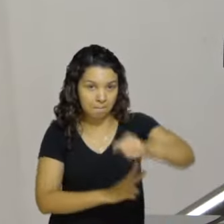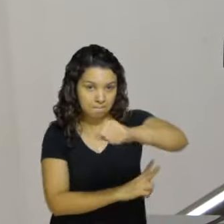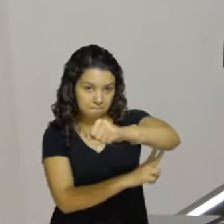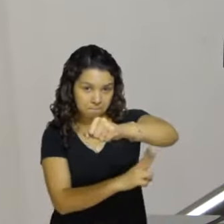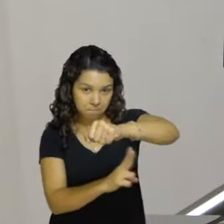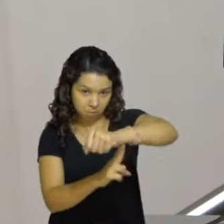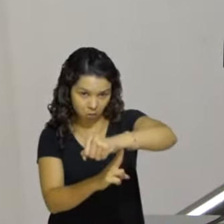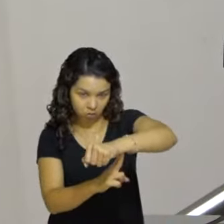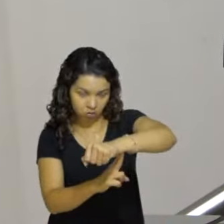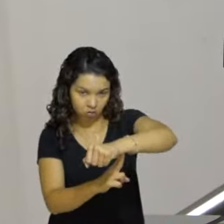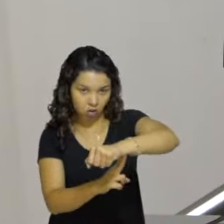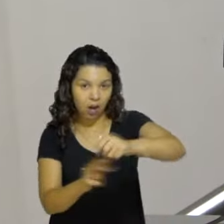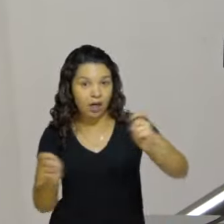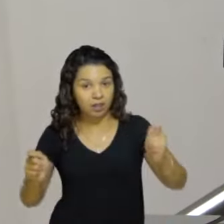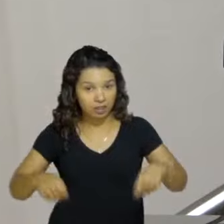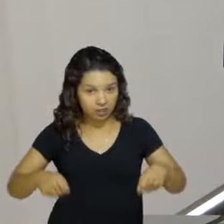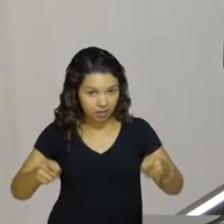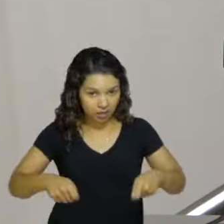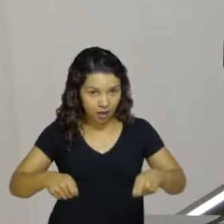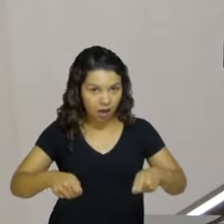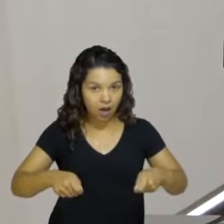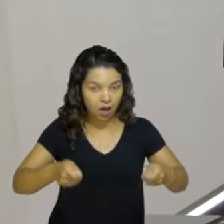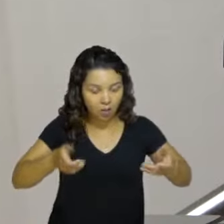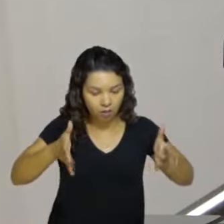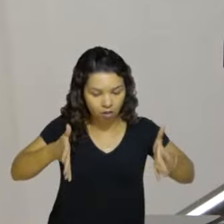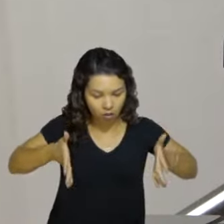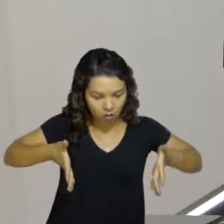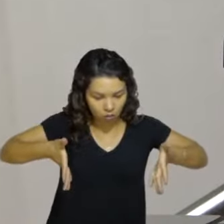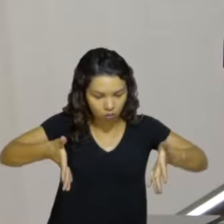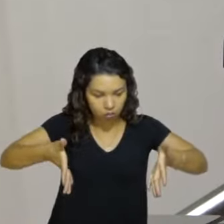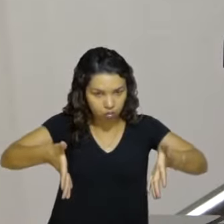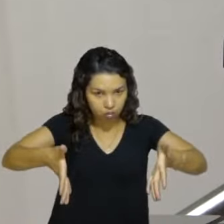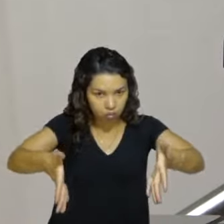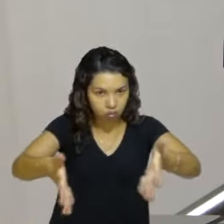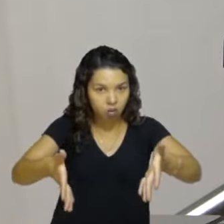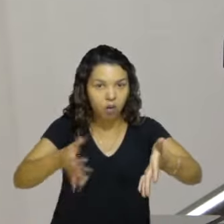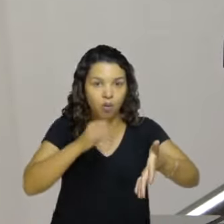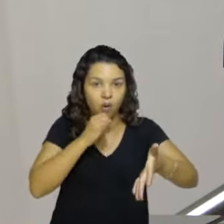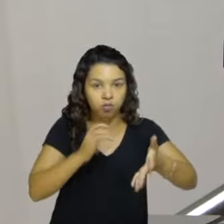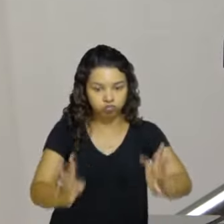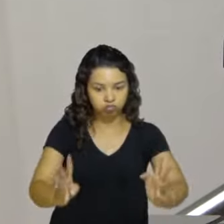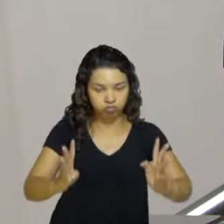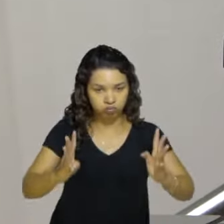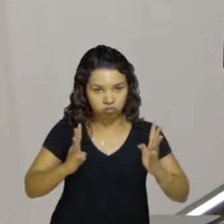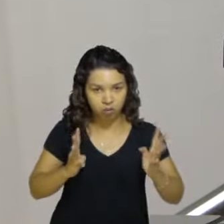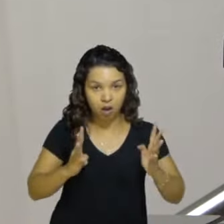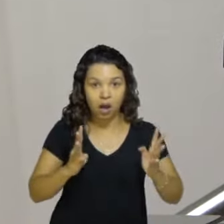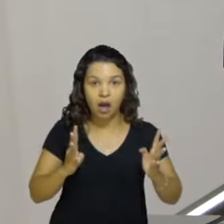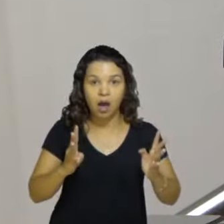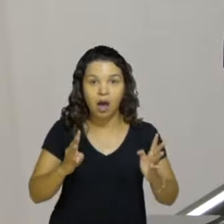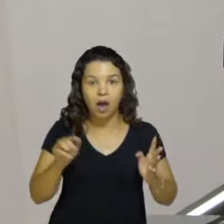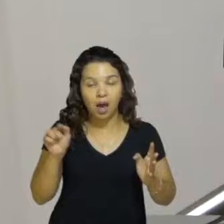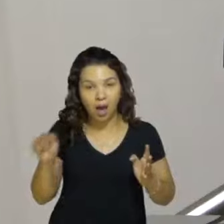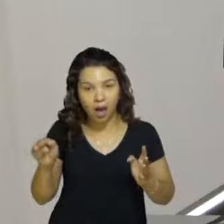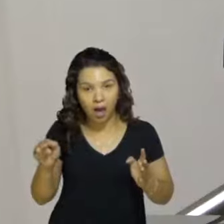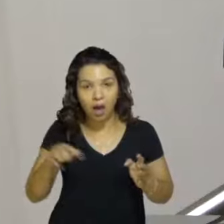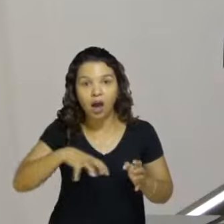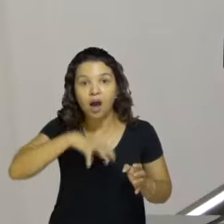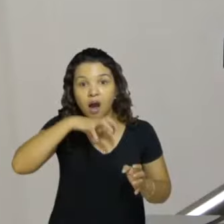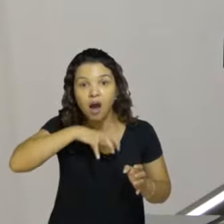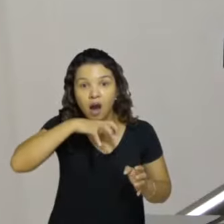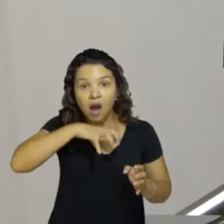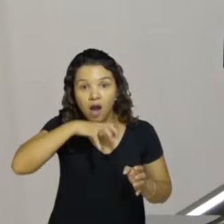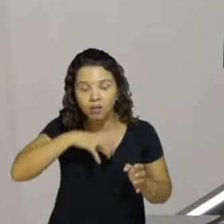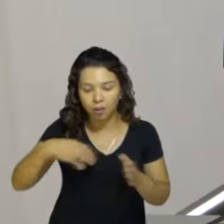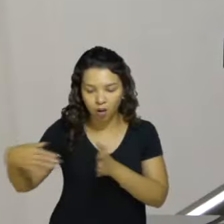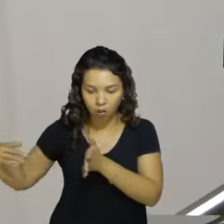pode colocar uma cerca ao longo, uma boa parte antes da ponte, para que os animais possam ser direcionados para passarem por baixo da